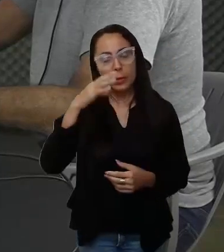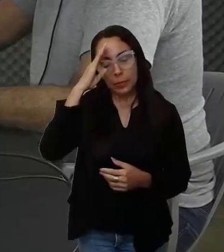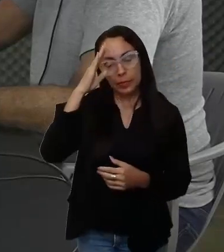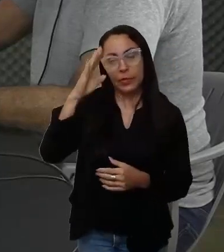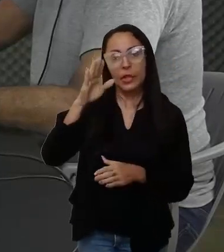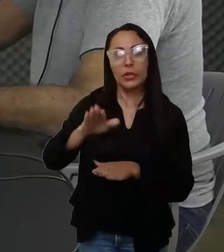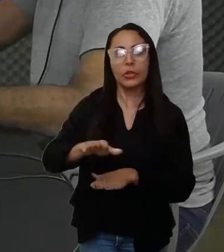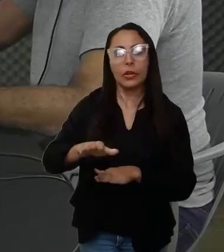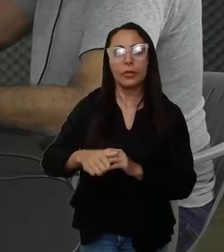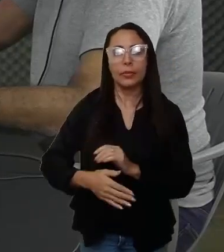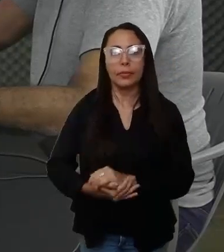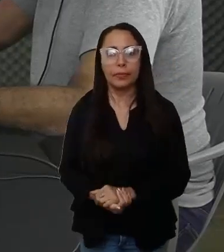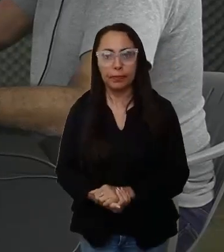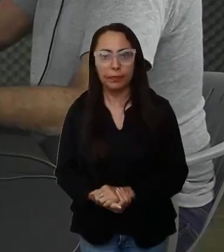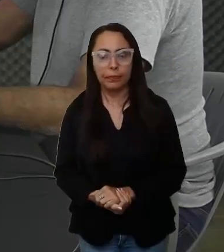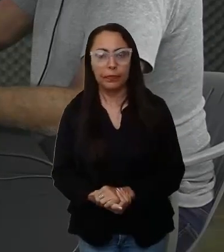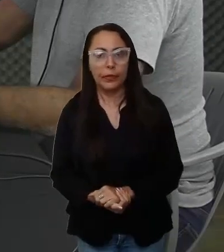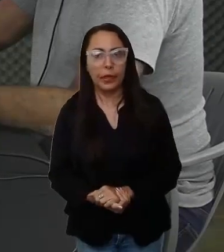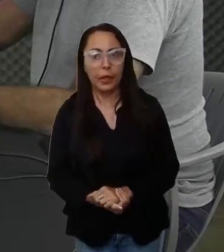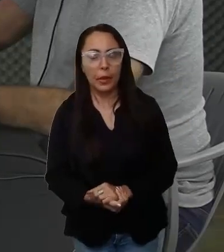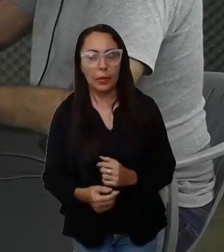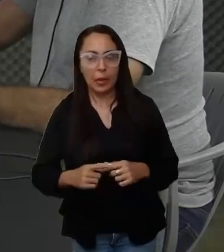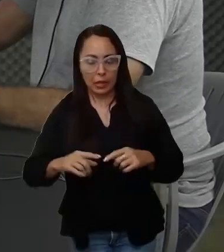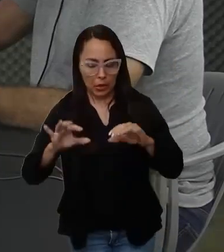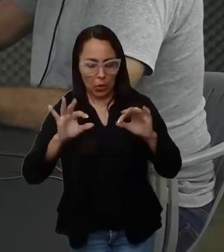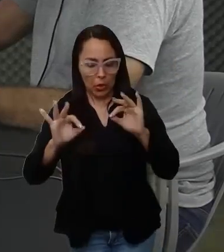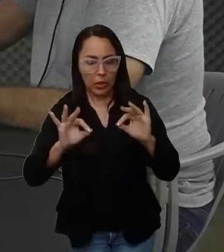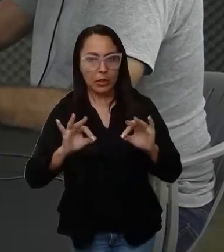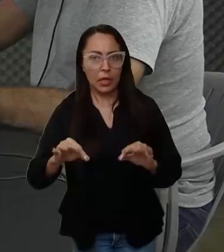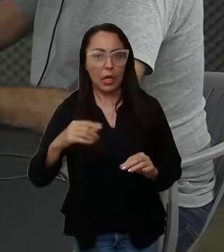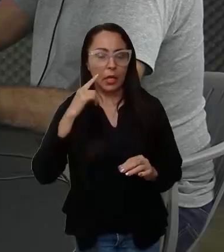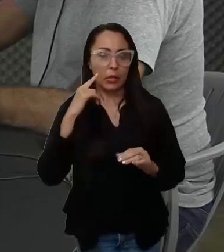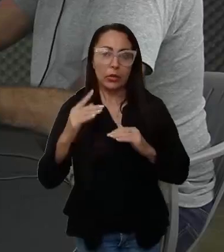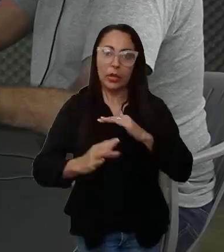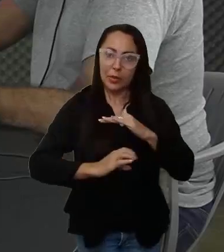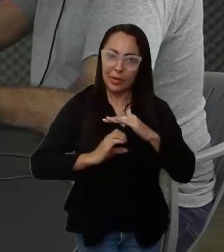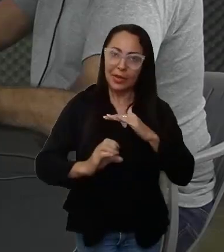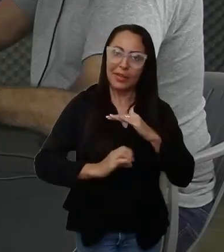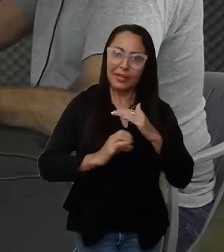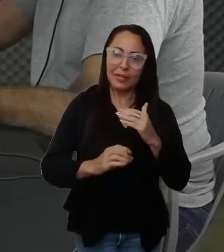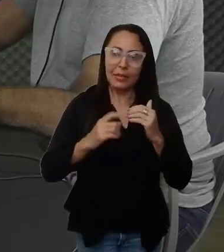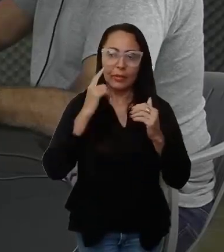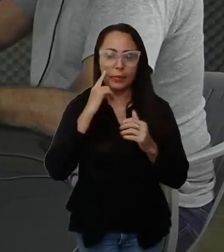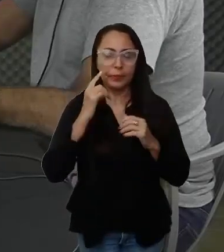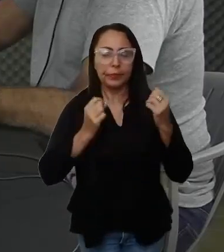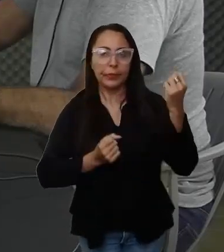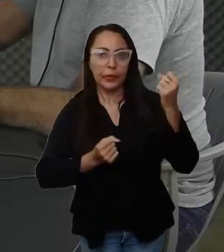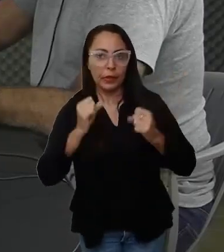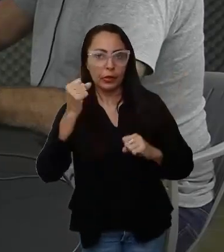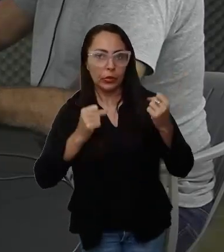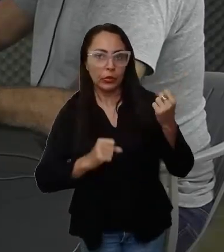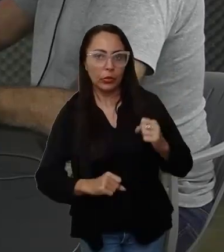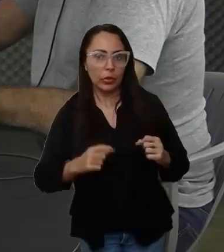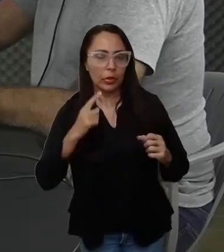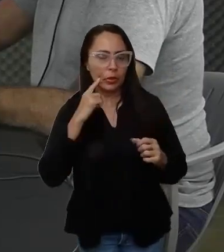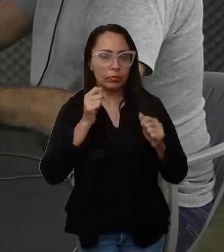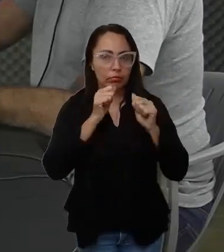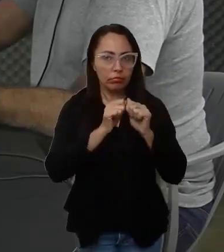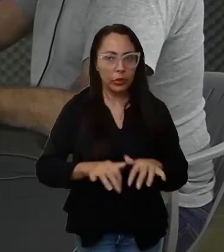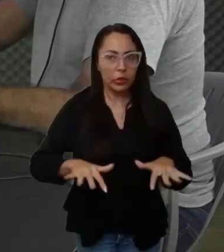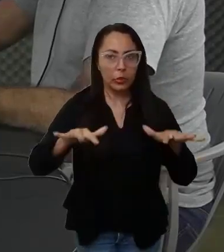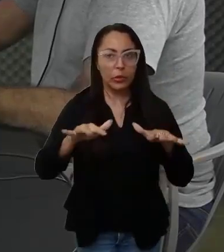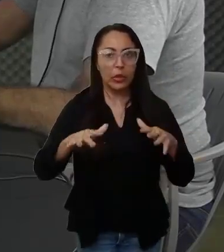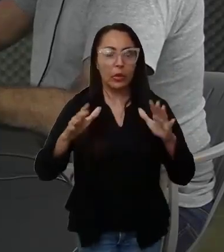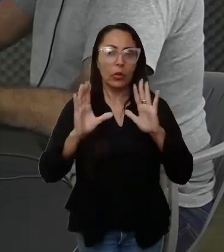Mas as organizações empresariais, as indústrias, né, os grandes centros de distribuição internalizaram o